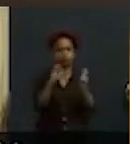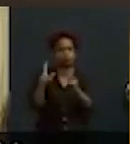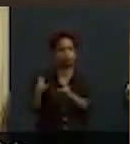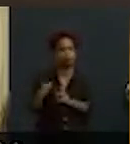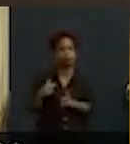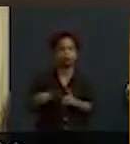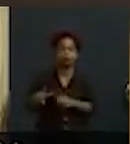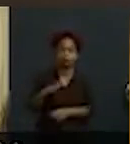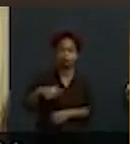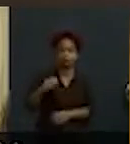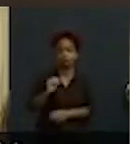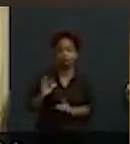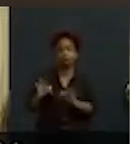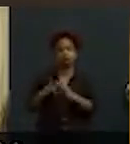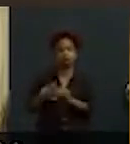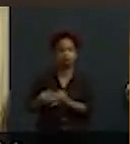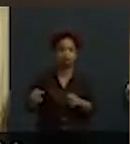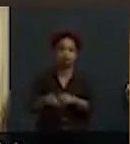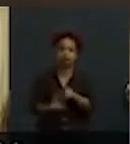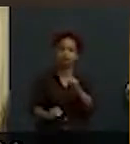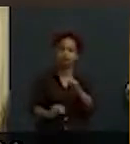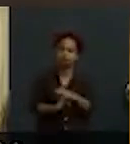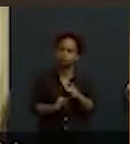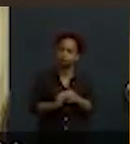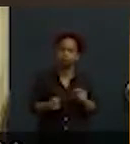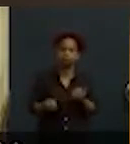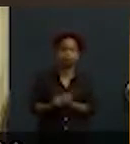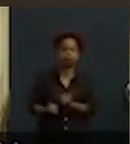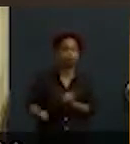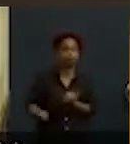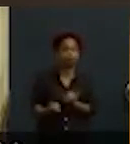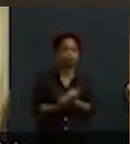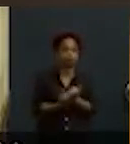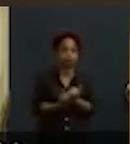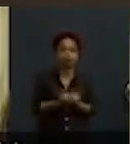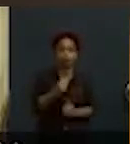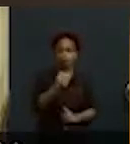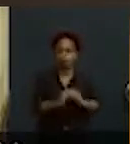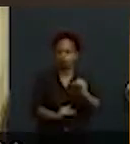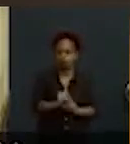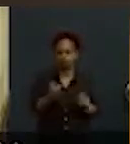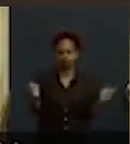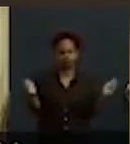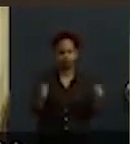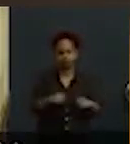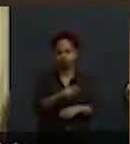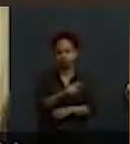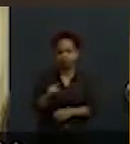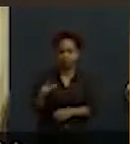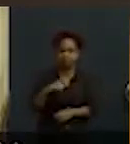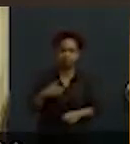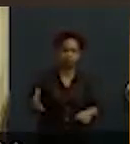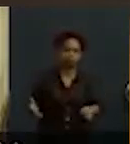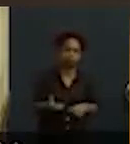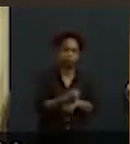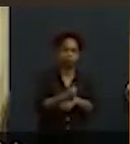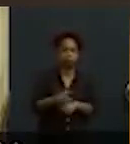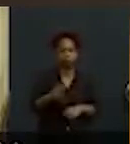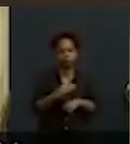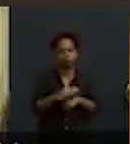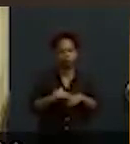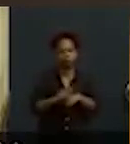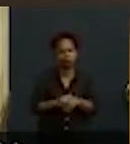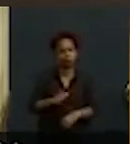e Institucionais como assessor. Profissional competente e pessoa amável